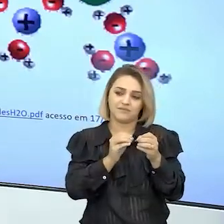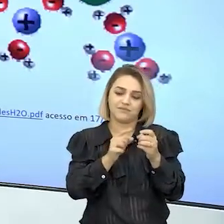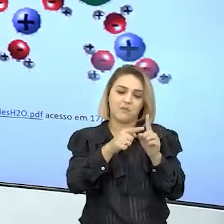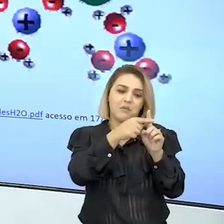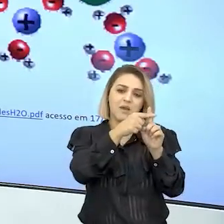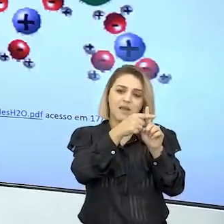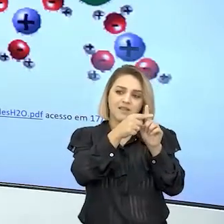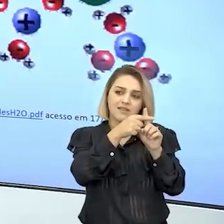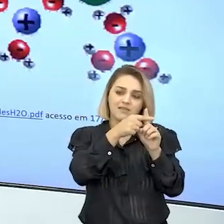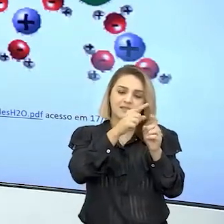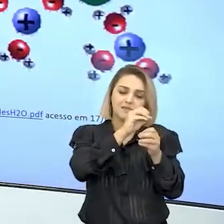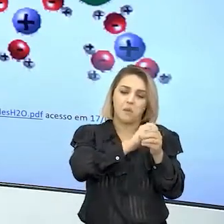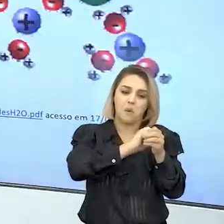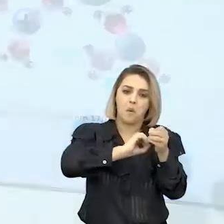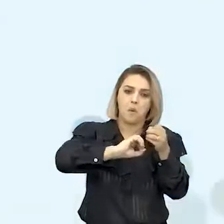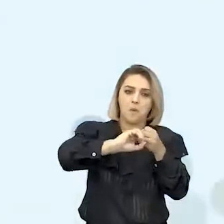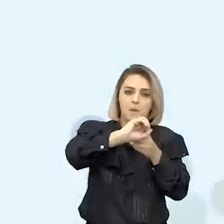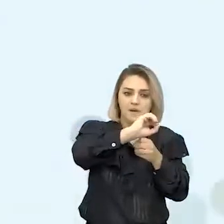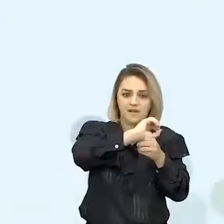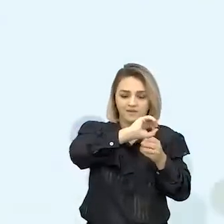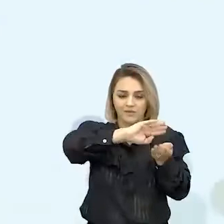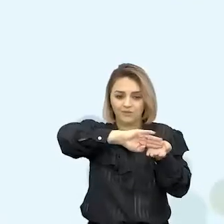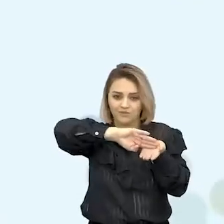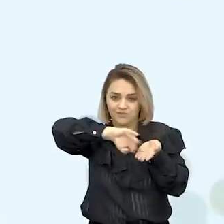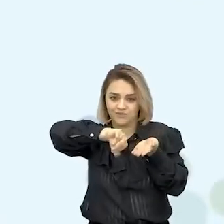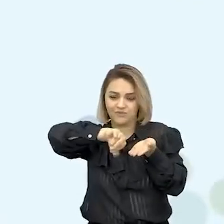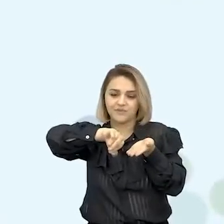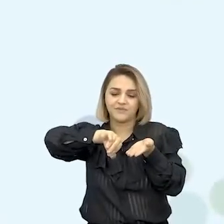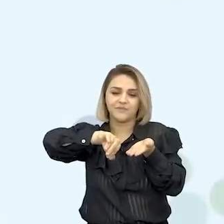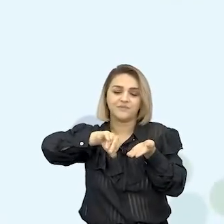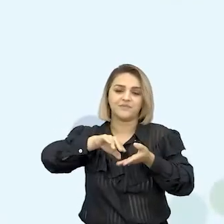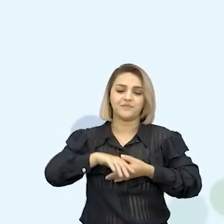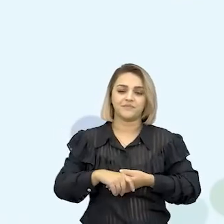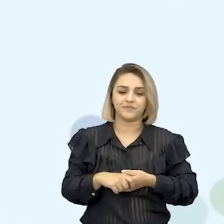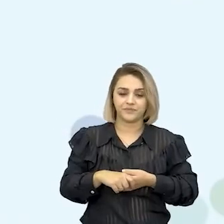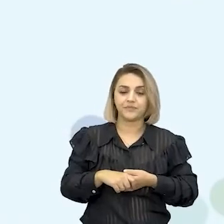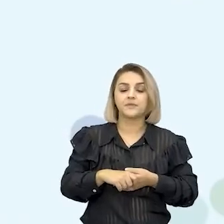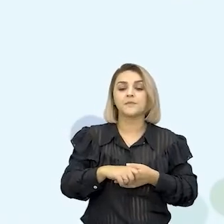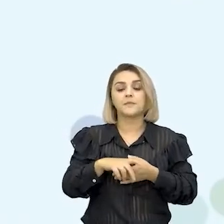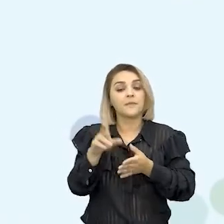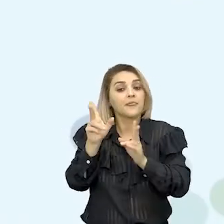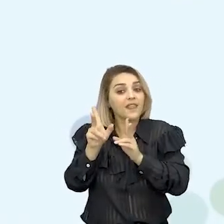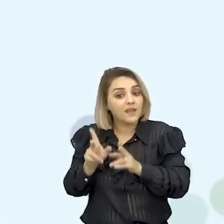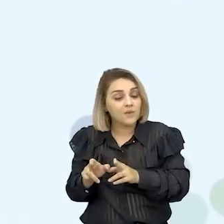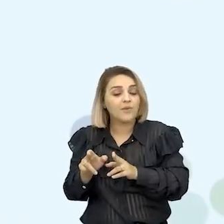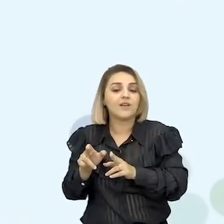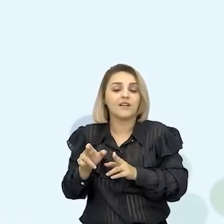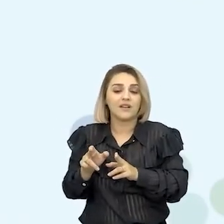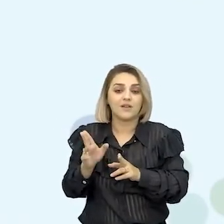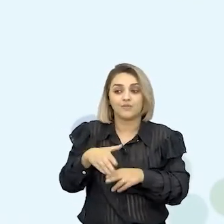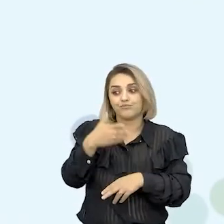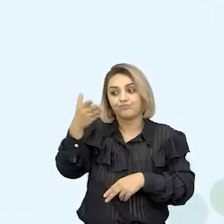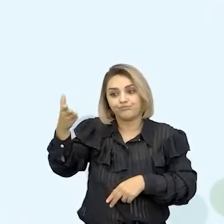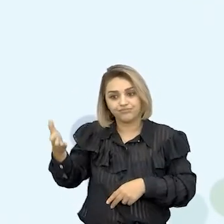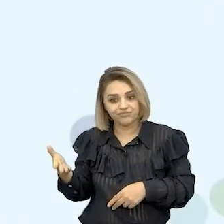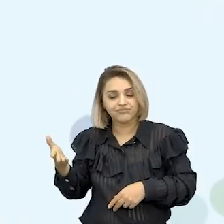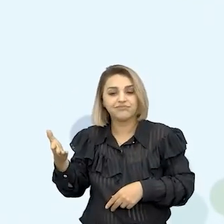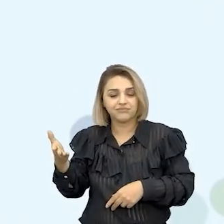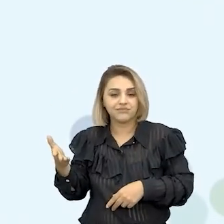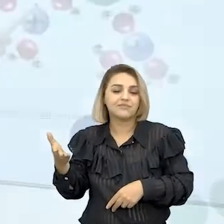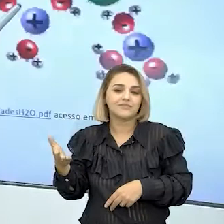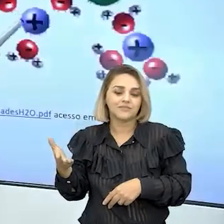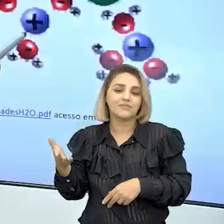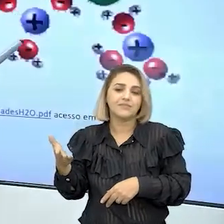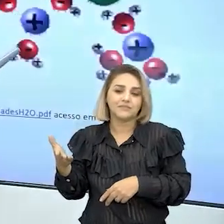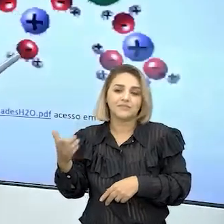vão retirar ele daqui da molécula de cloreto de sódio. O mesmo vai acontecer com o lado oposto, certo? Eu tenho aqui o